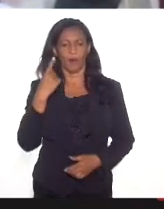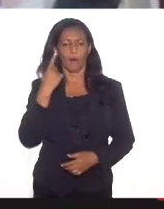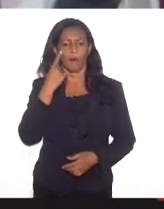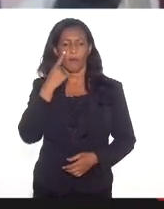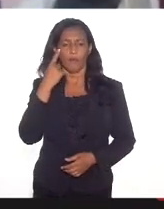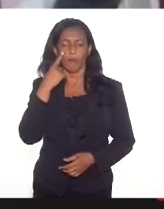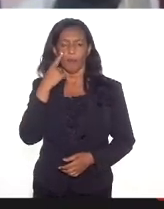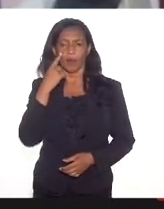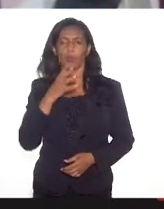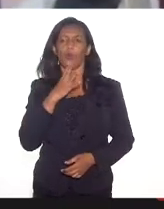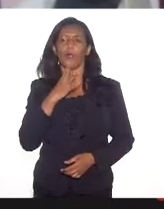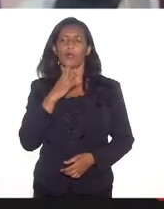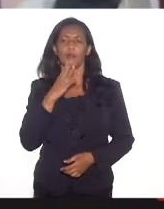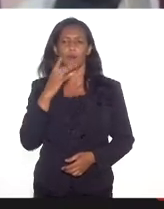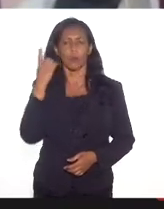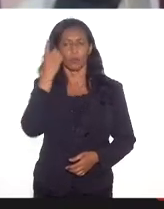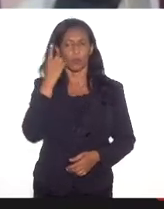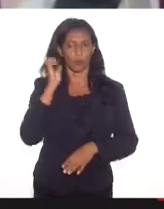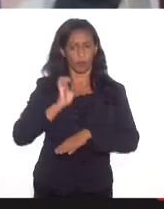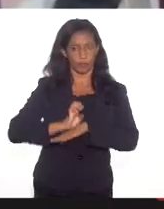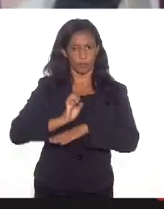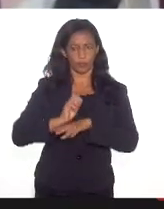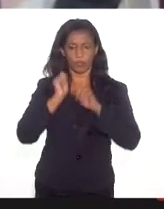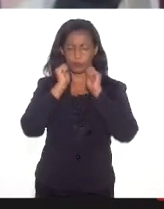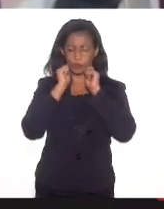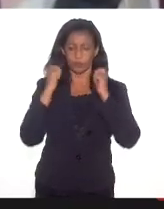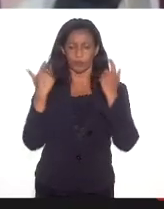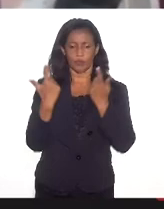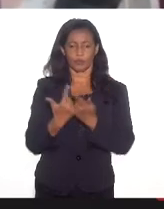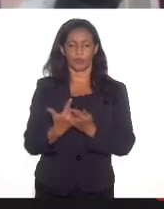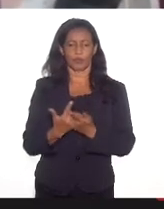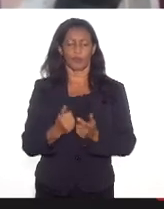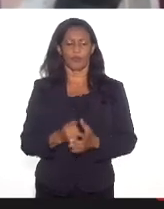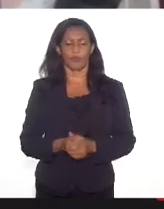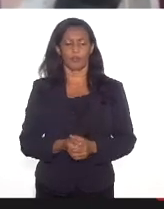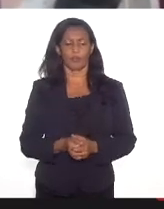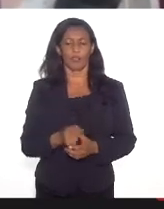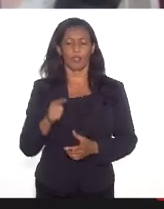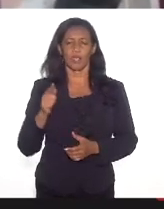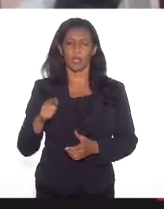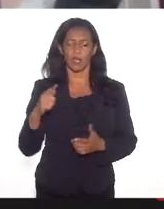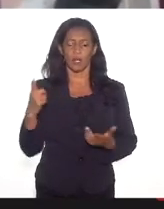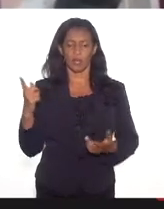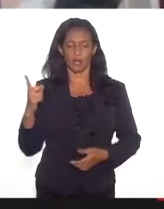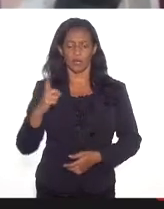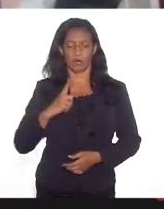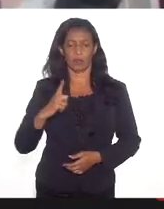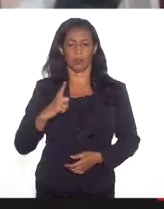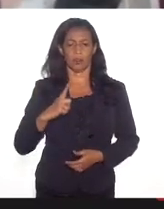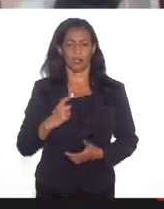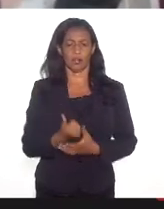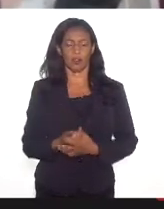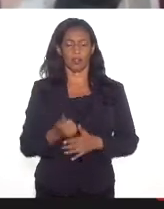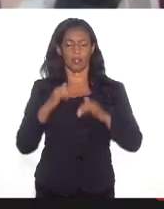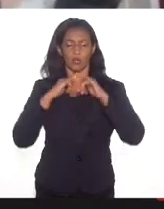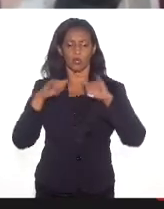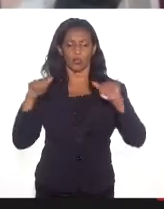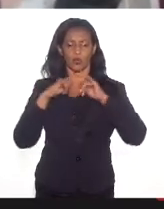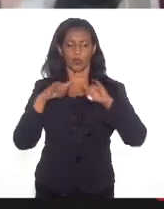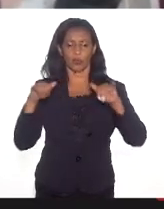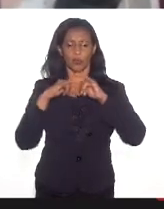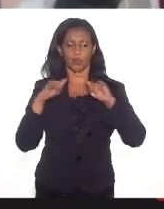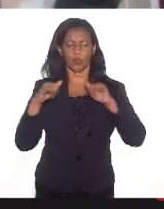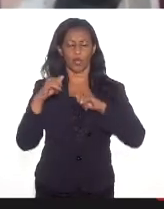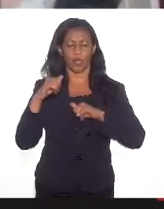deputados estaduais na semana negativa e que isso seja divulgado para